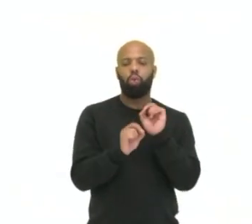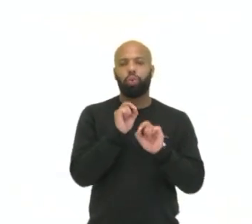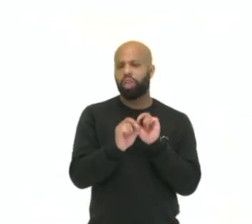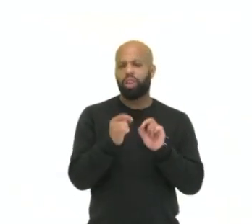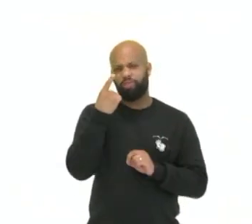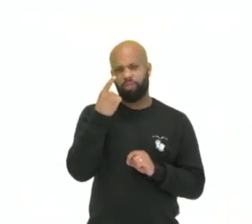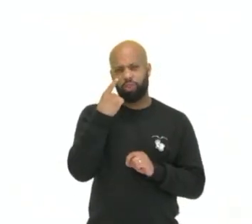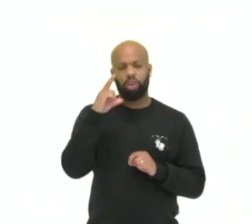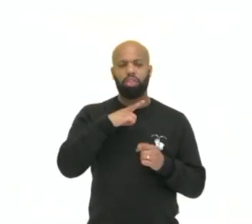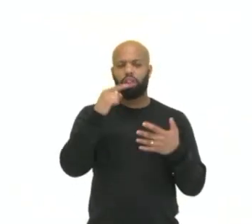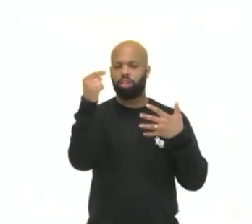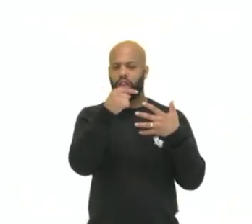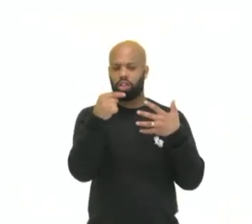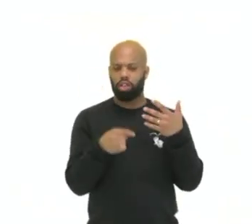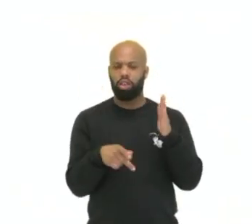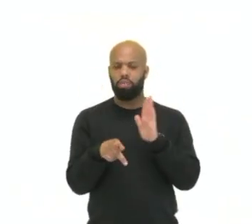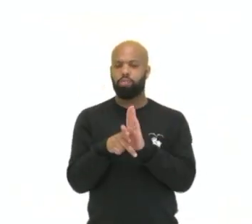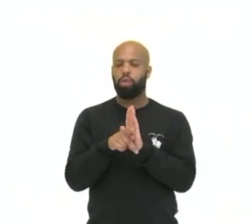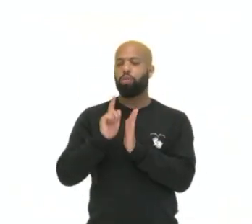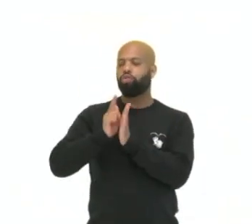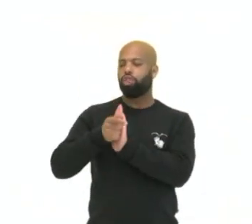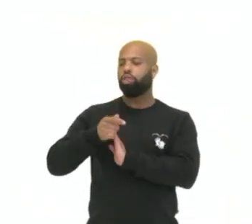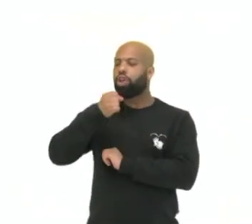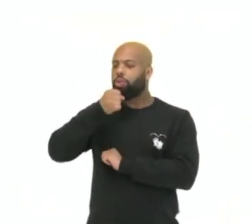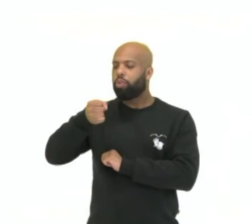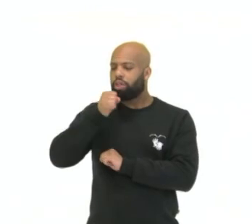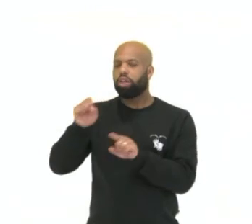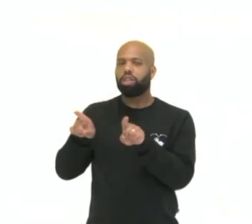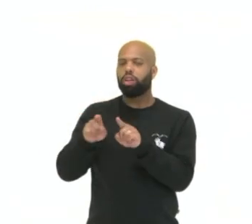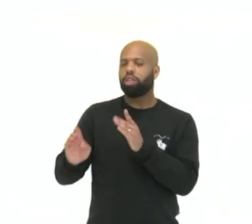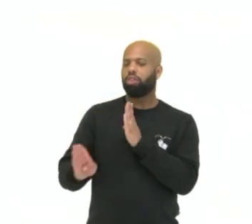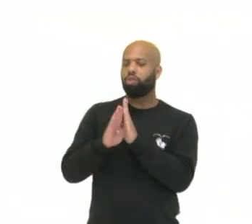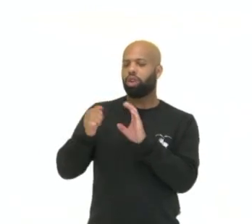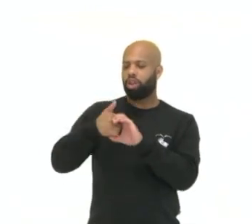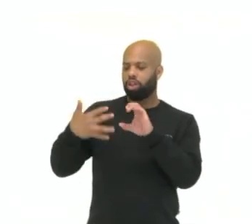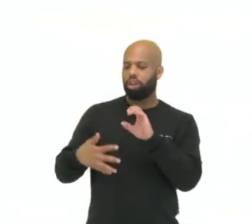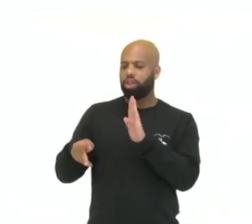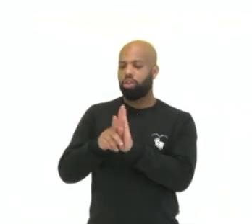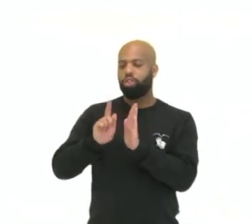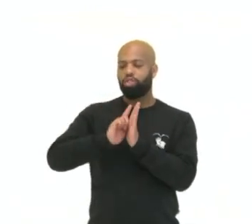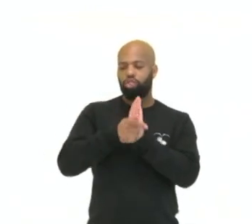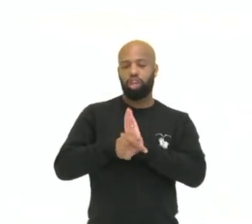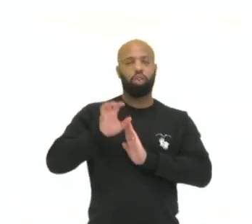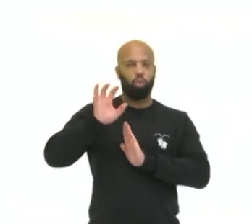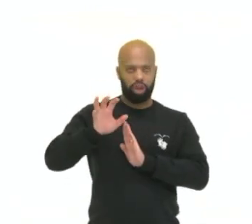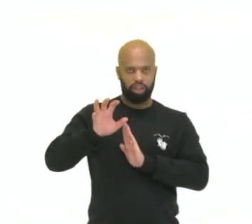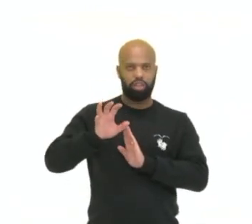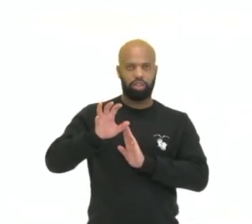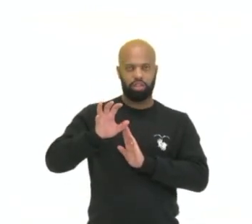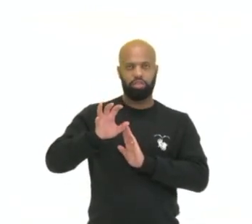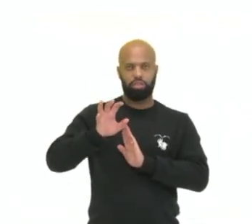reconhecemos as partes que compõem uma reportagem, identificamos as características do gênero textual